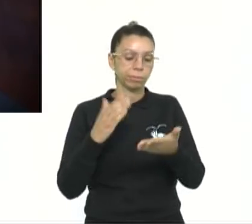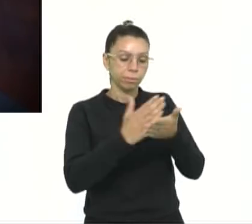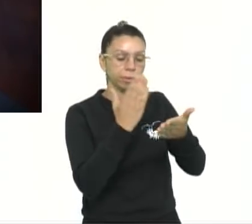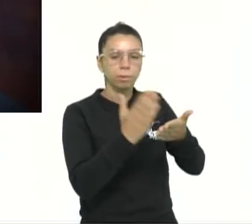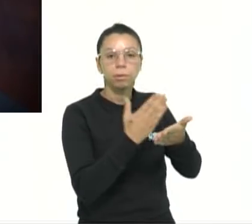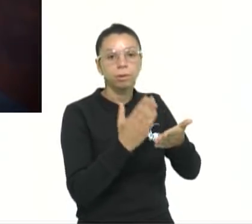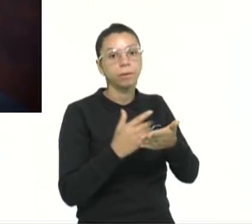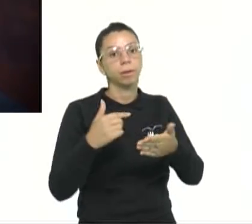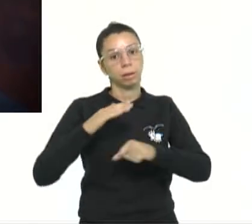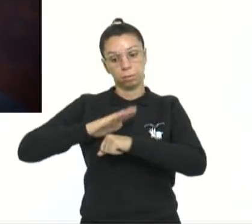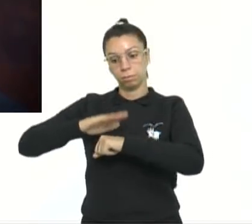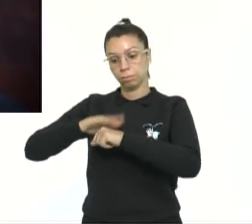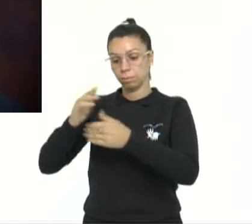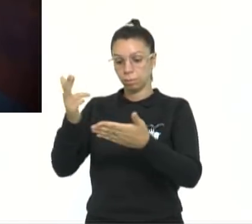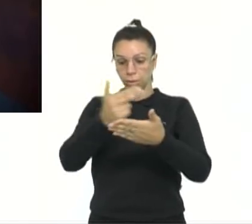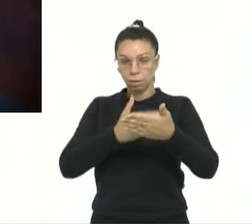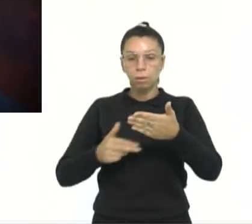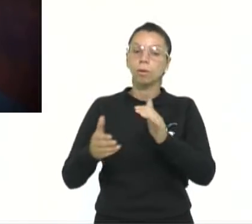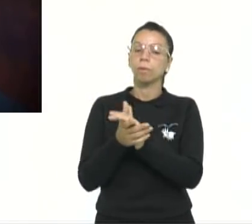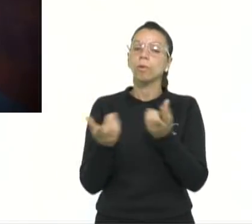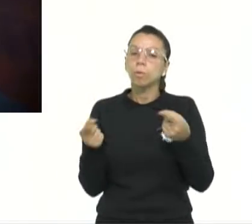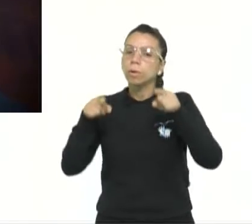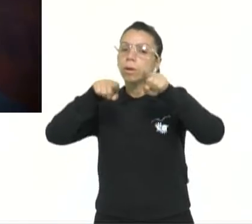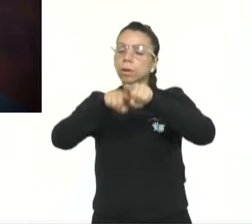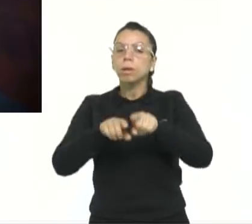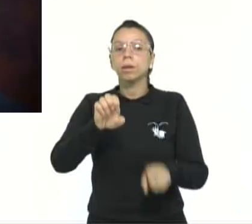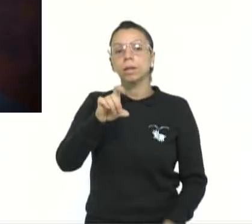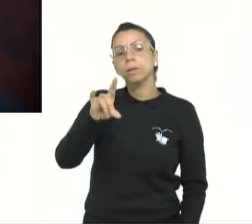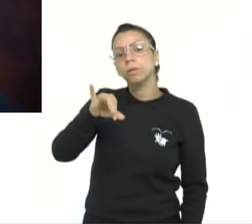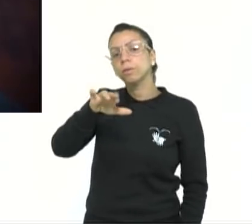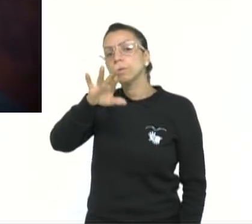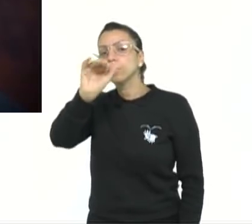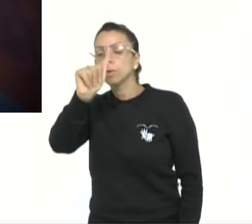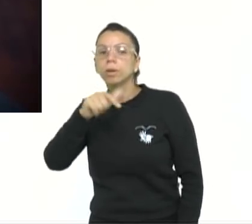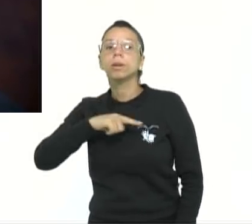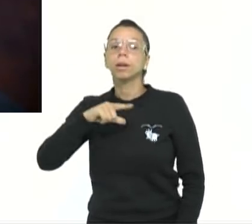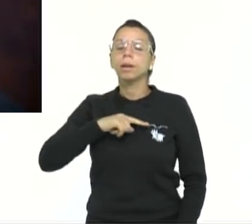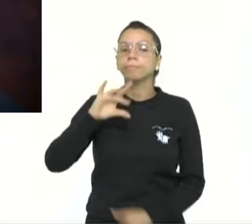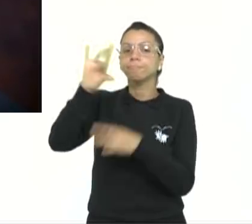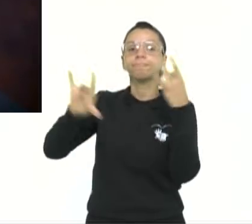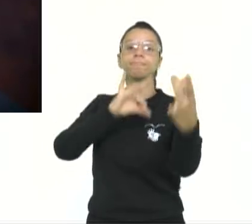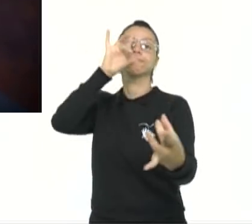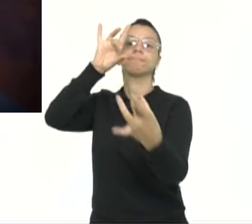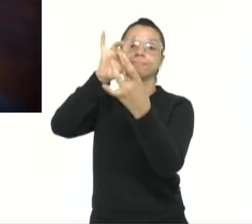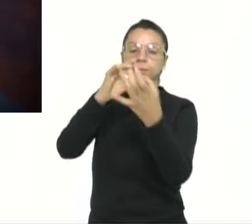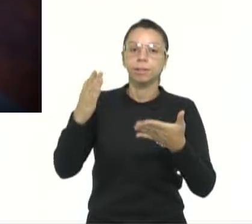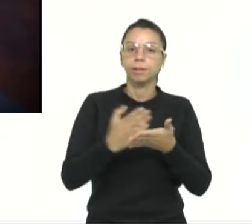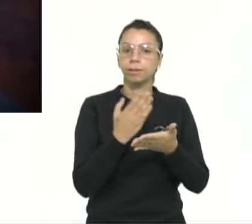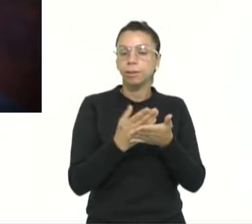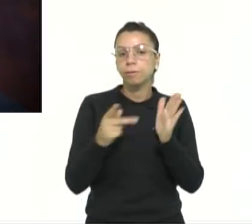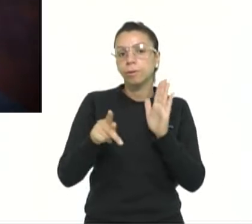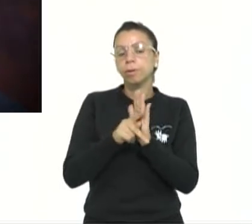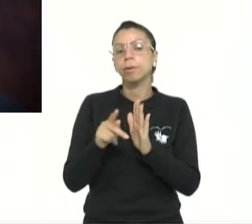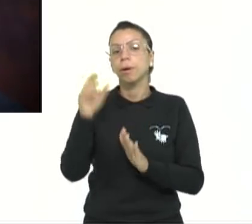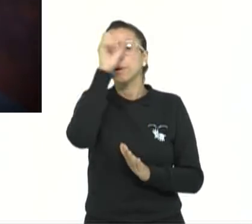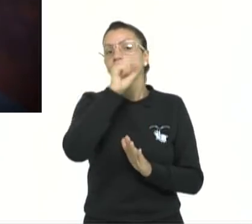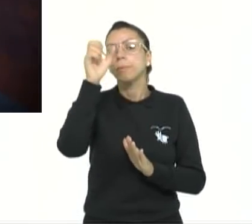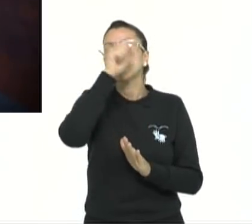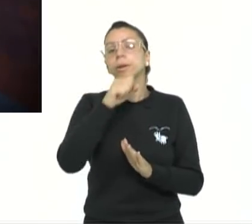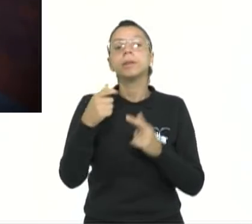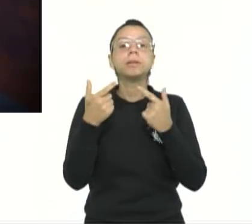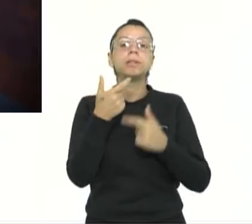eu desenhei, foi feito em parceria com a editora Ednumen, que é uma editora especializada em livros de aprendizagem de